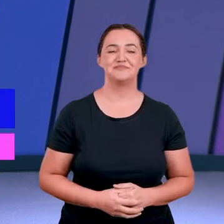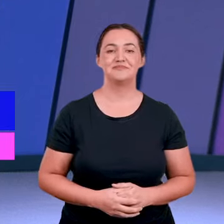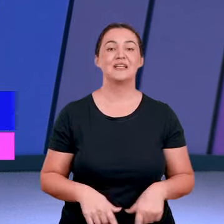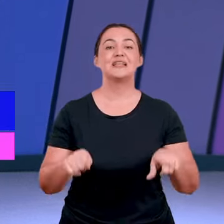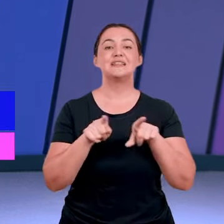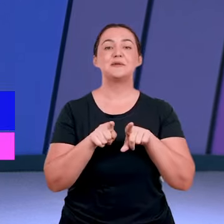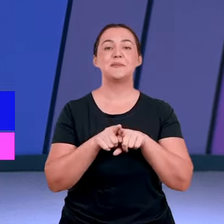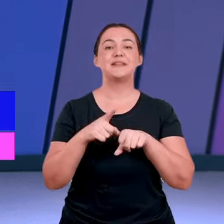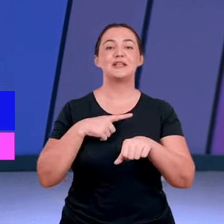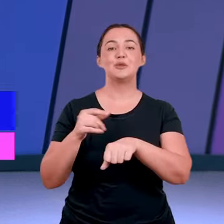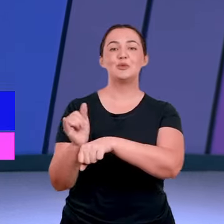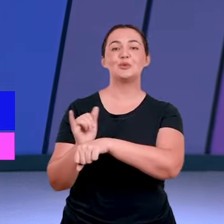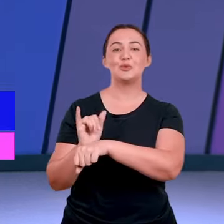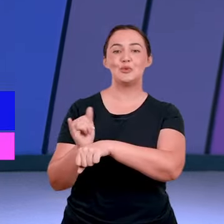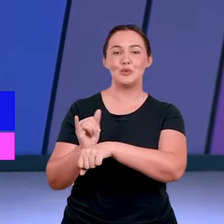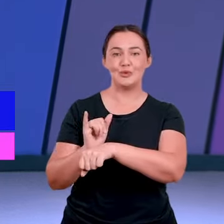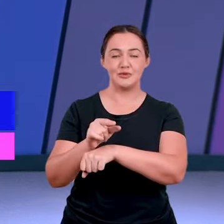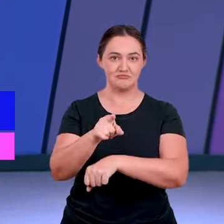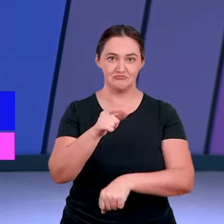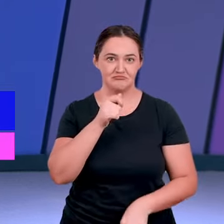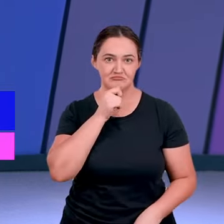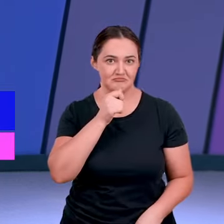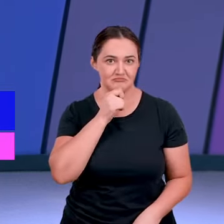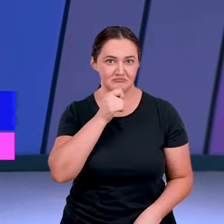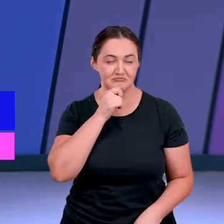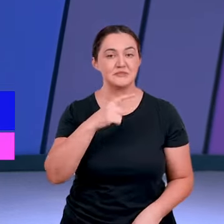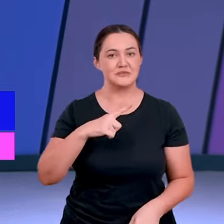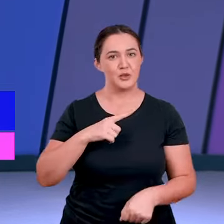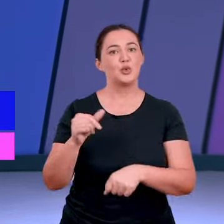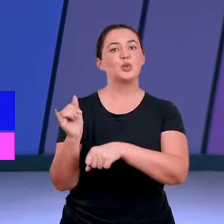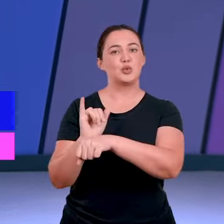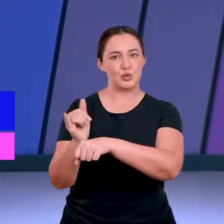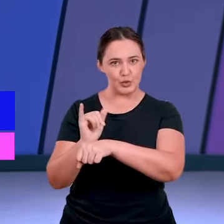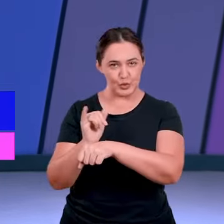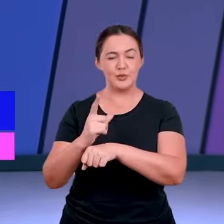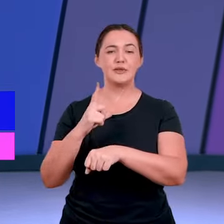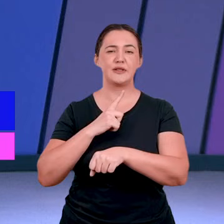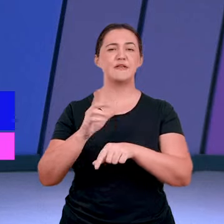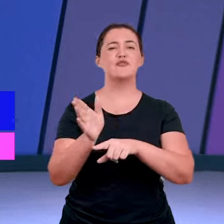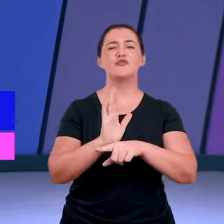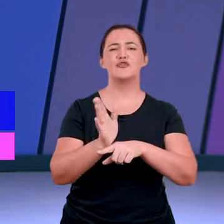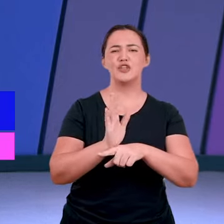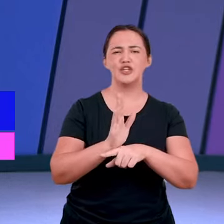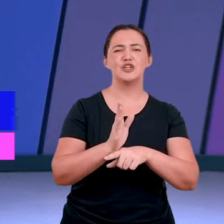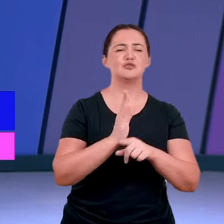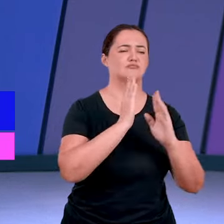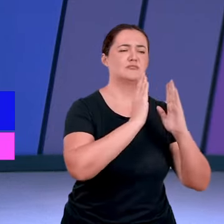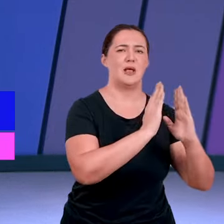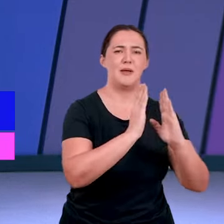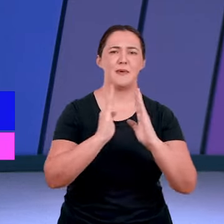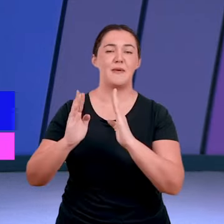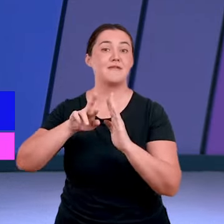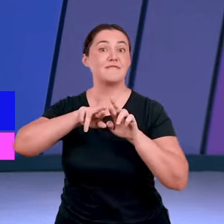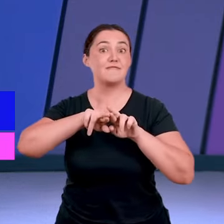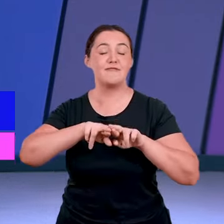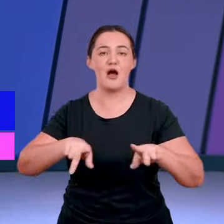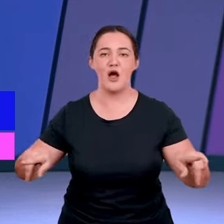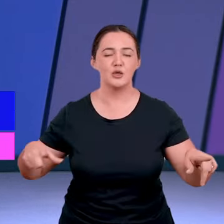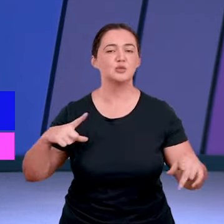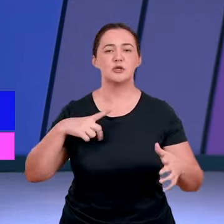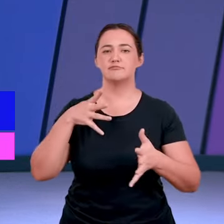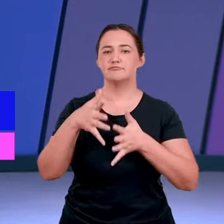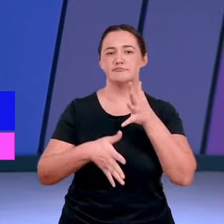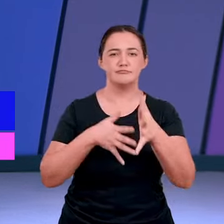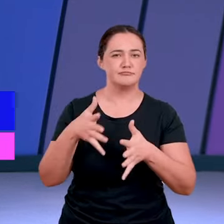nosso canal no YouTube. Se você ainda não está inscrito, se inscreva lá, porque nós temos os programas Arena do